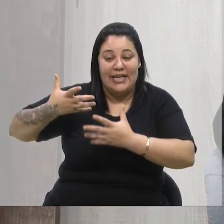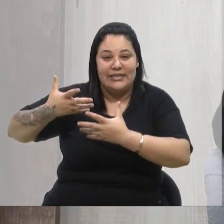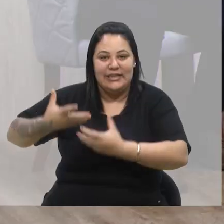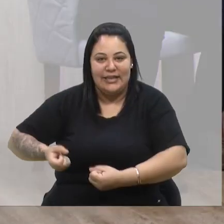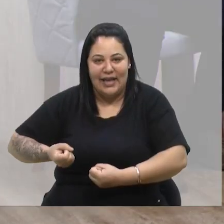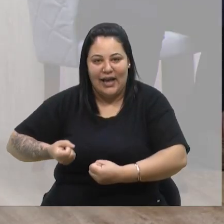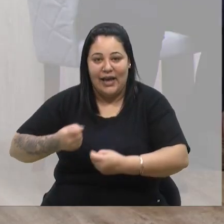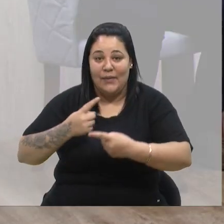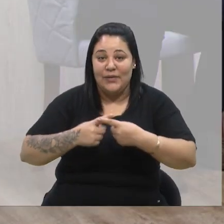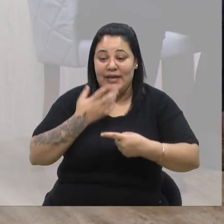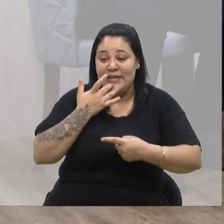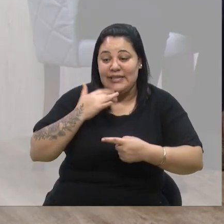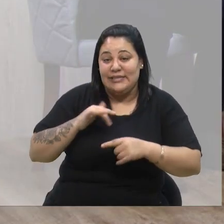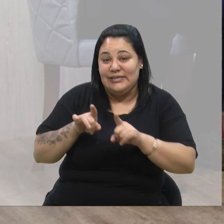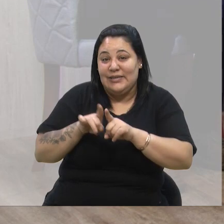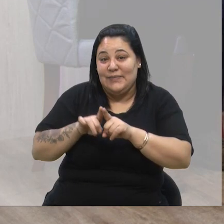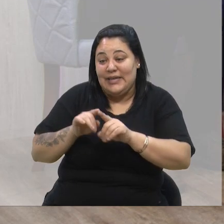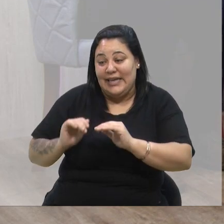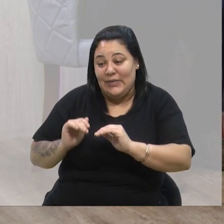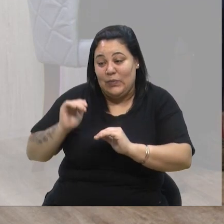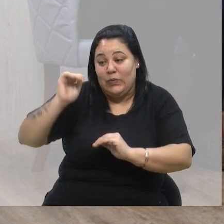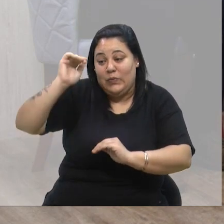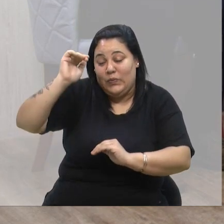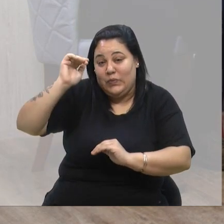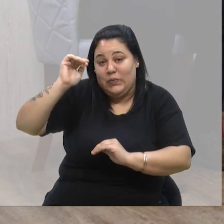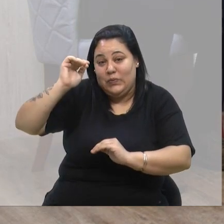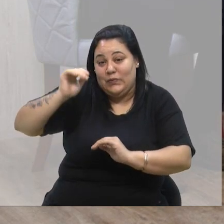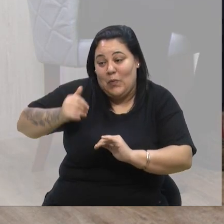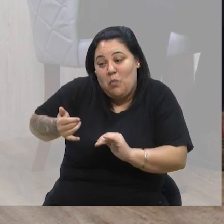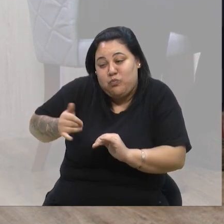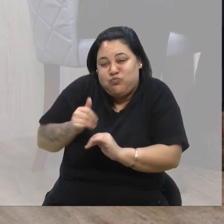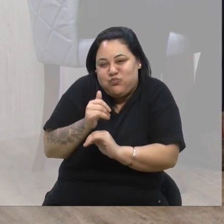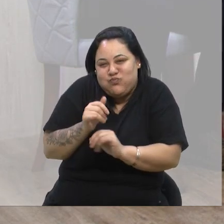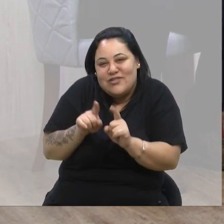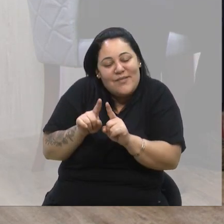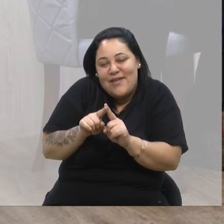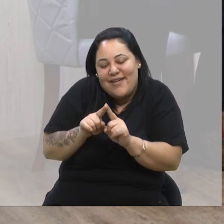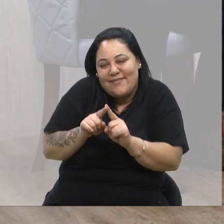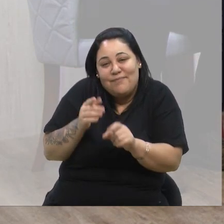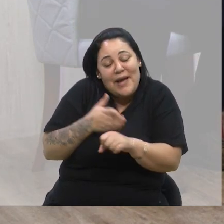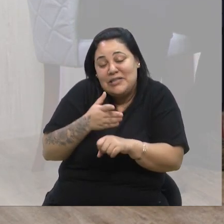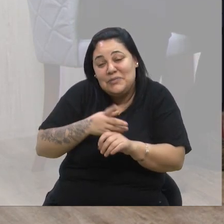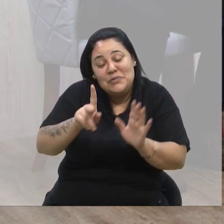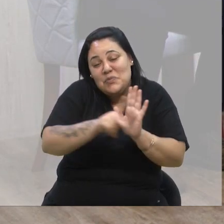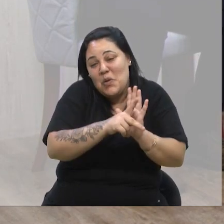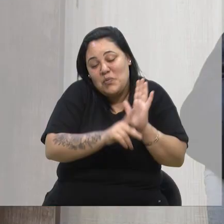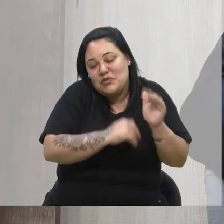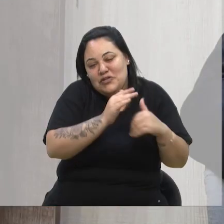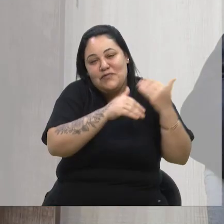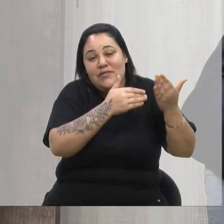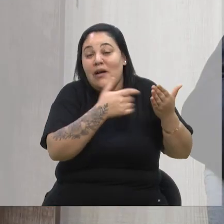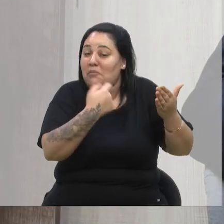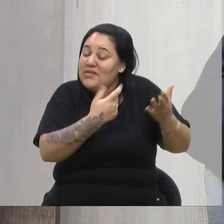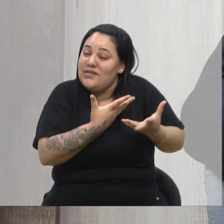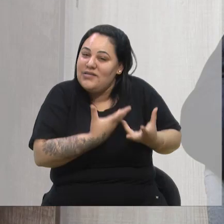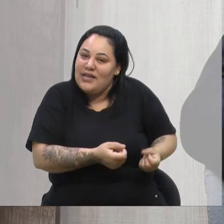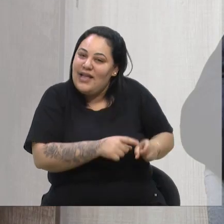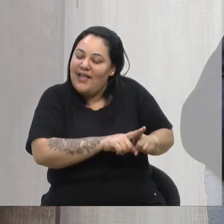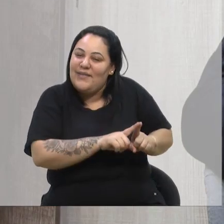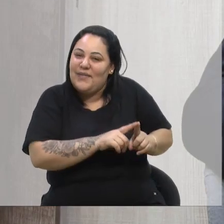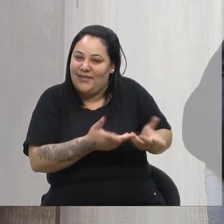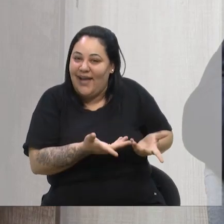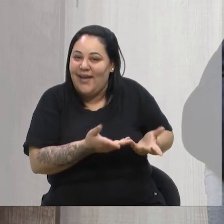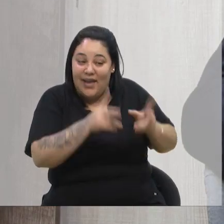mais peso e por aí afora, porque, enfim, faz parte do próprio desenvolvimento humano, ela precisa se conformar com isso.